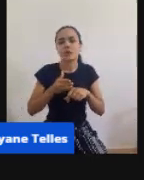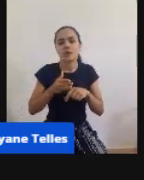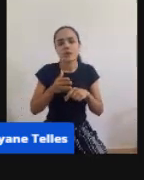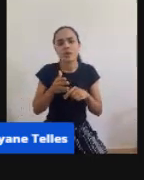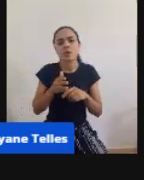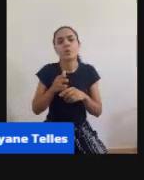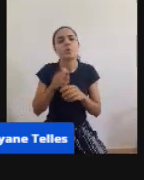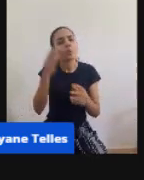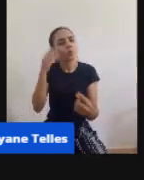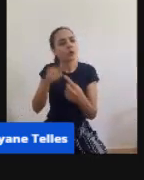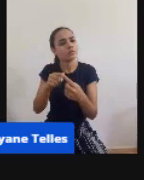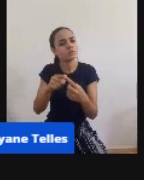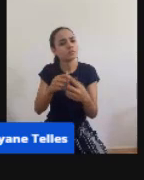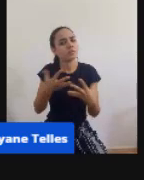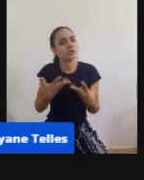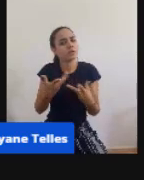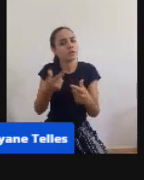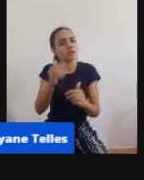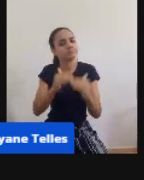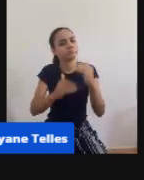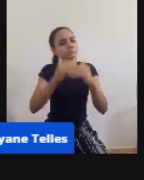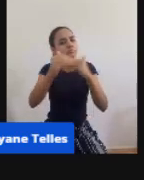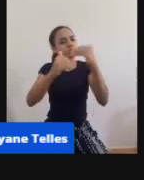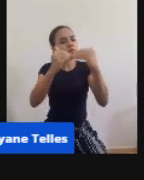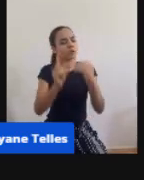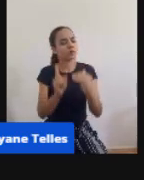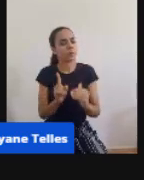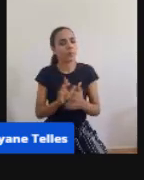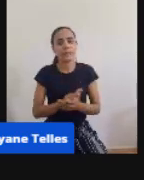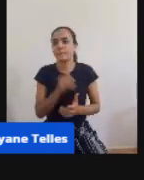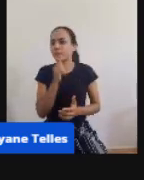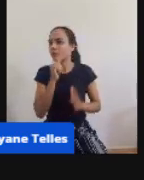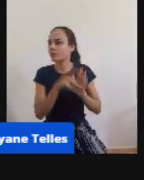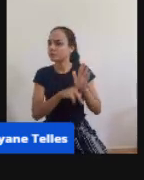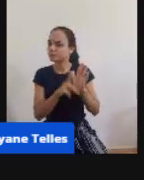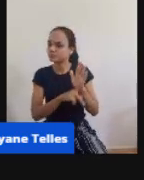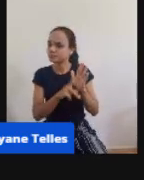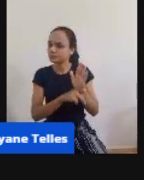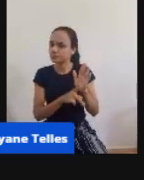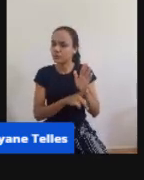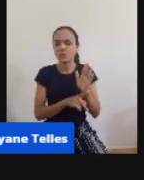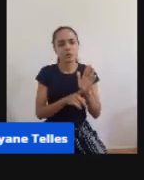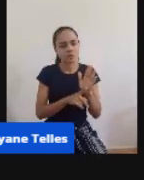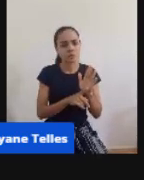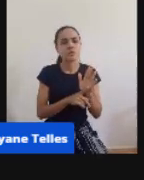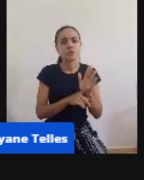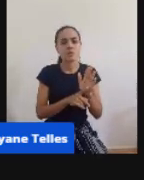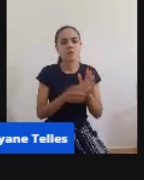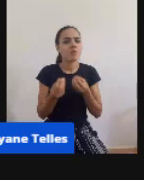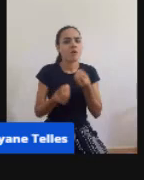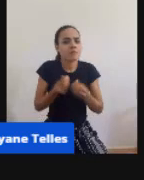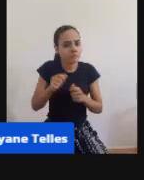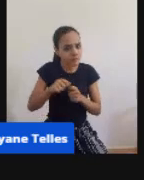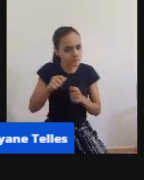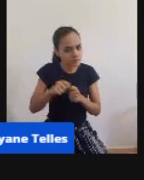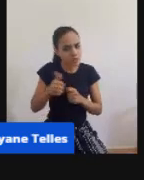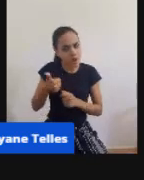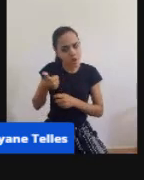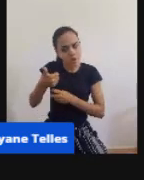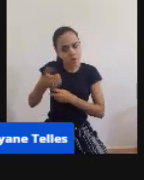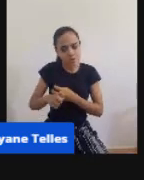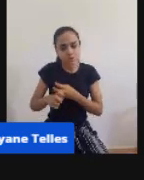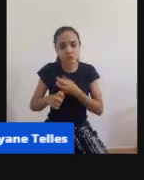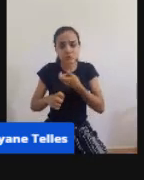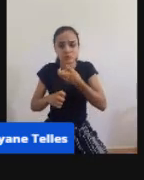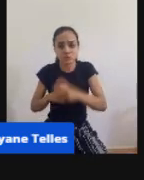nossos planos ou os planejamentos, ele é feito de forma quinzenal. Por isso tem ali acho, o período, né, de tanto a tanto, que